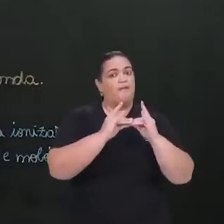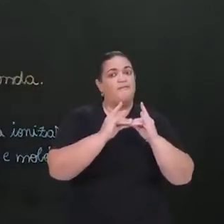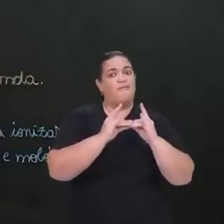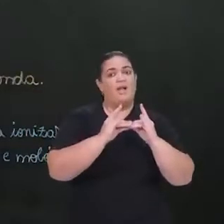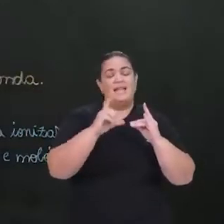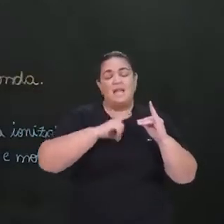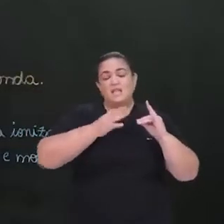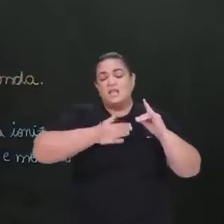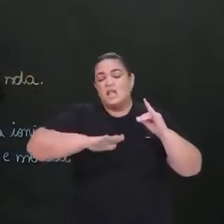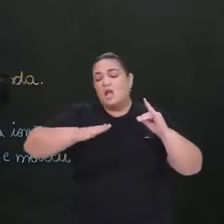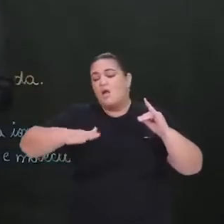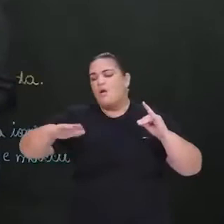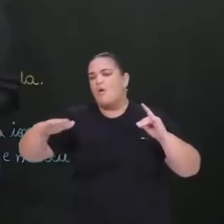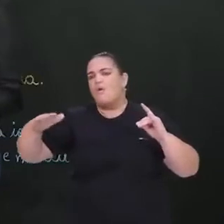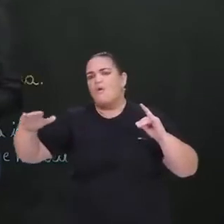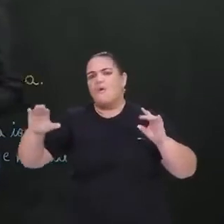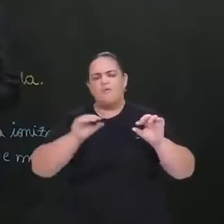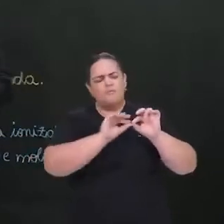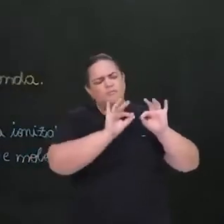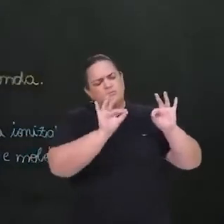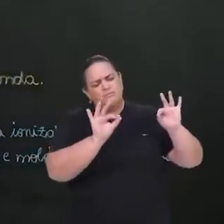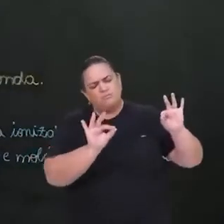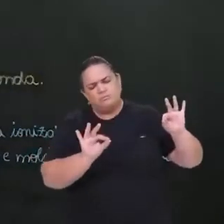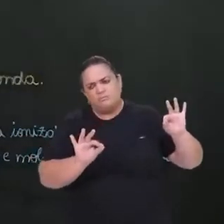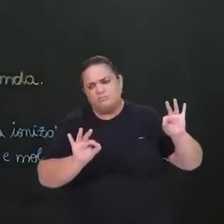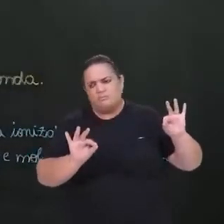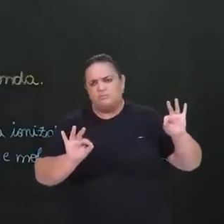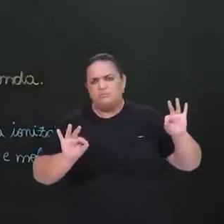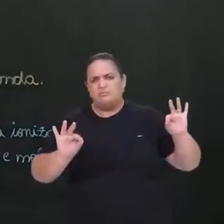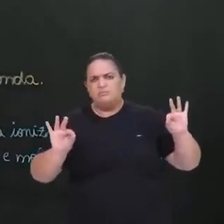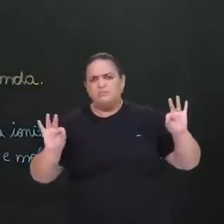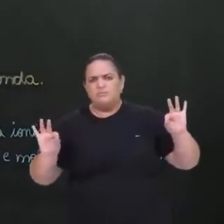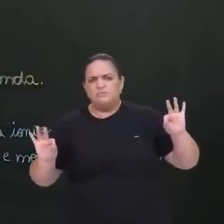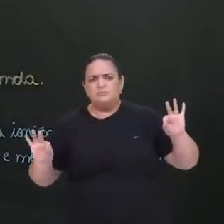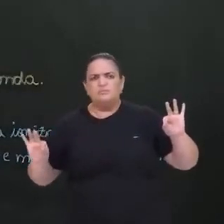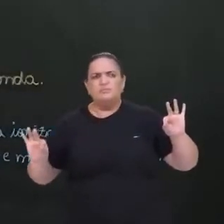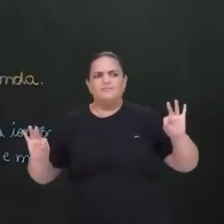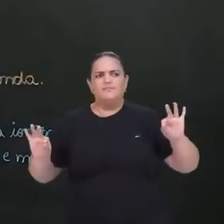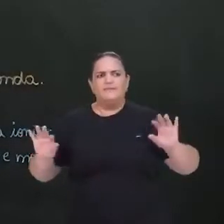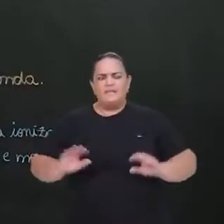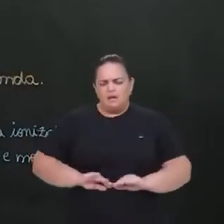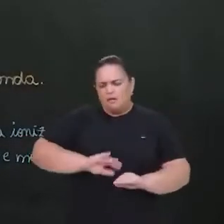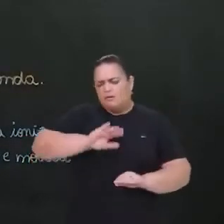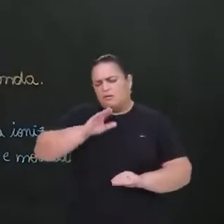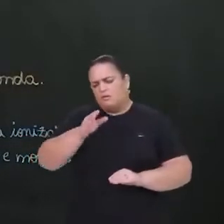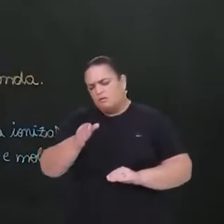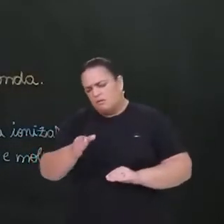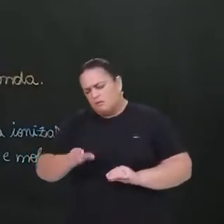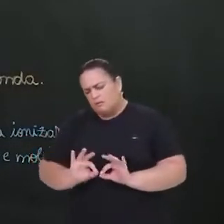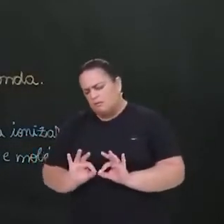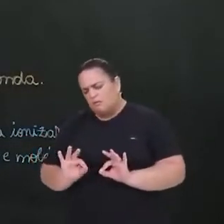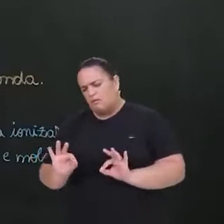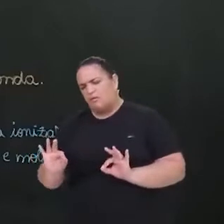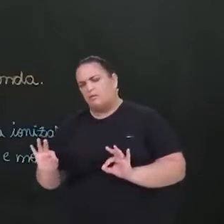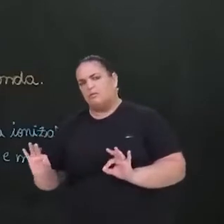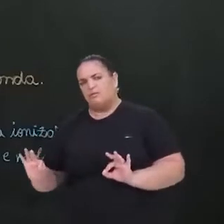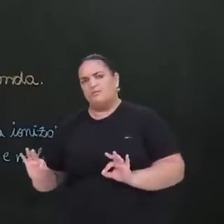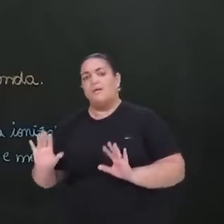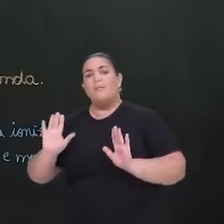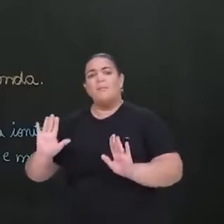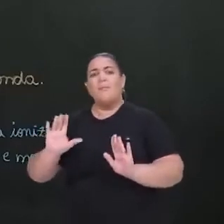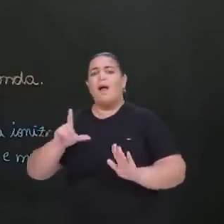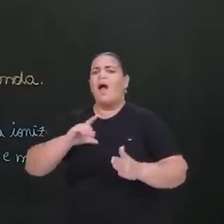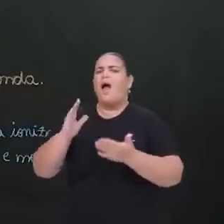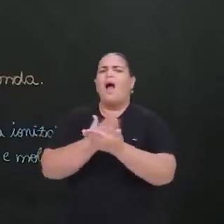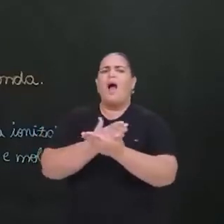São ondas com comprimento um pouco menor, porém elas são retidas. Algumas